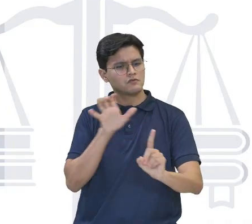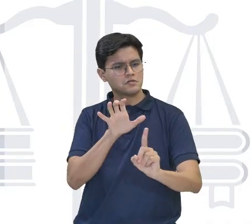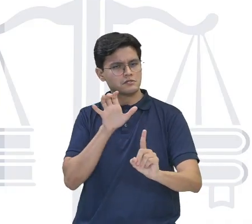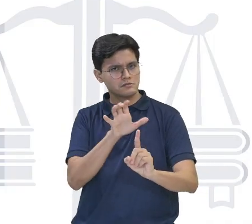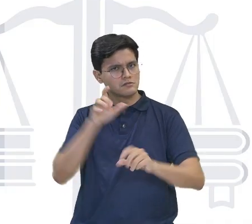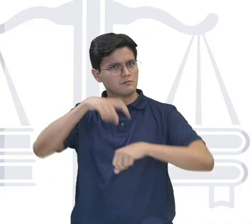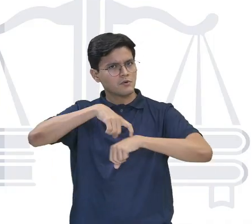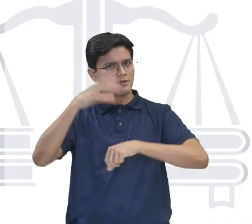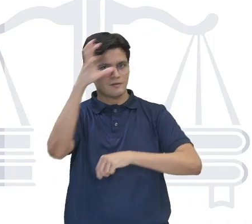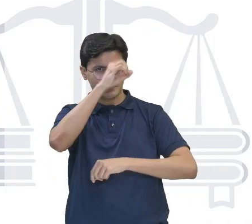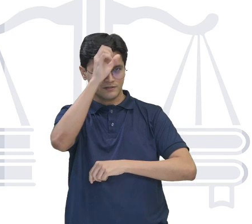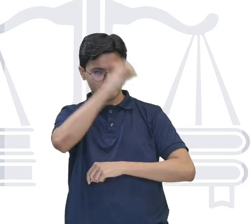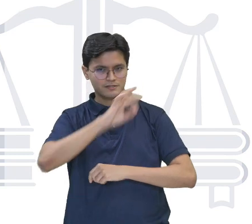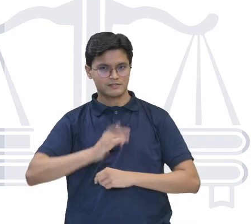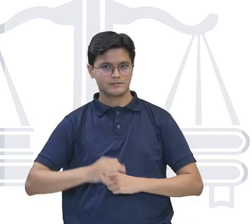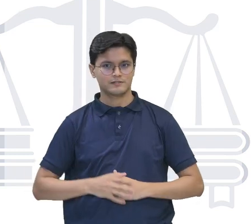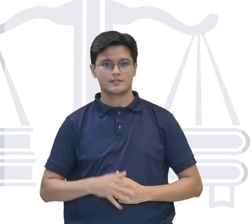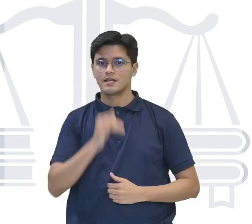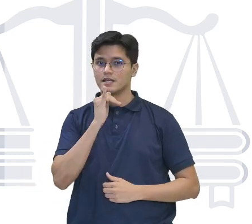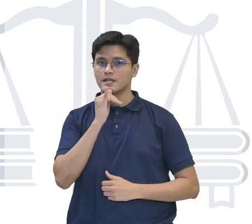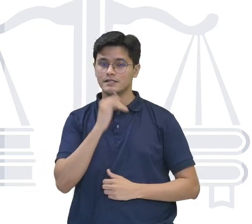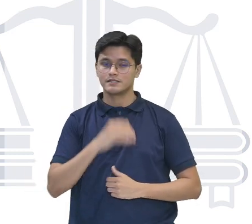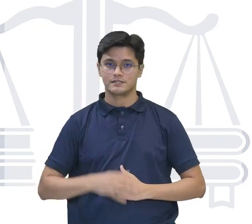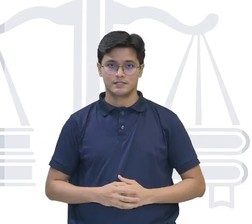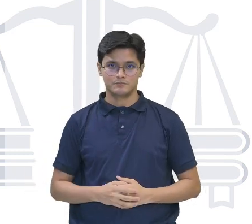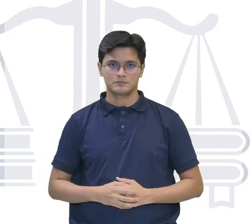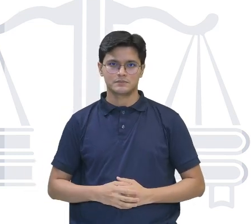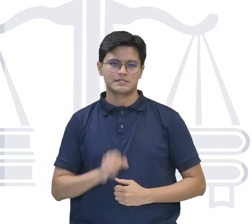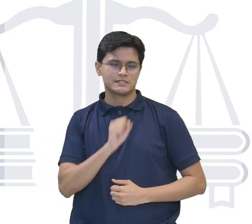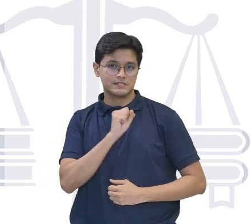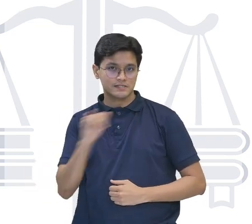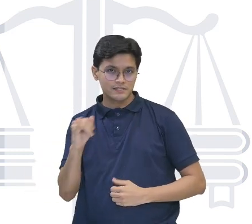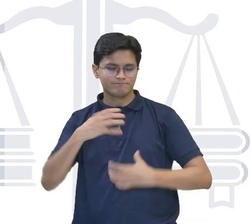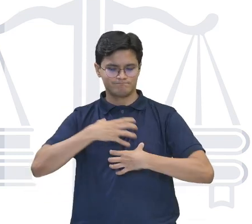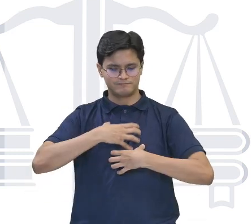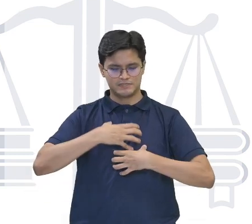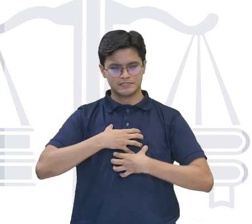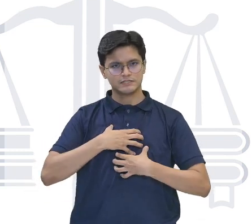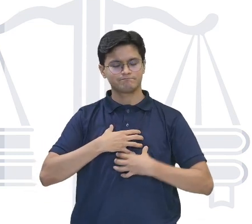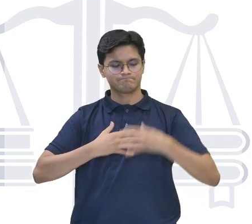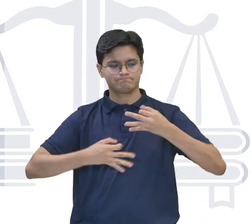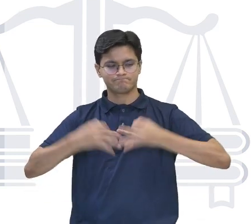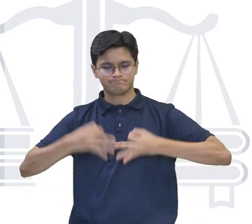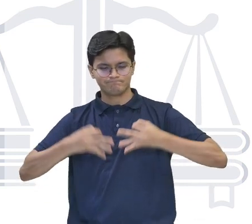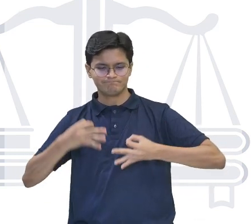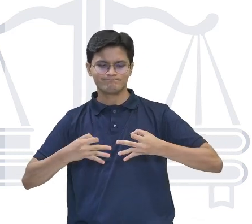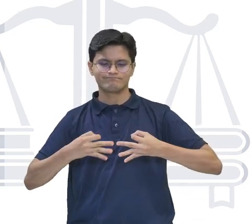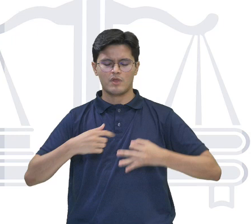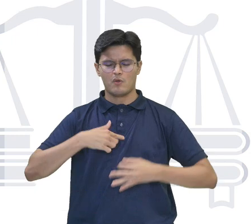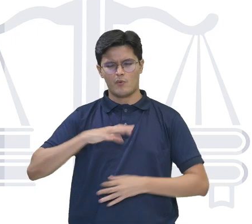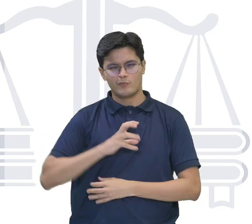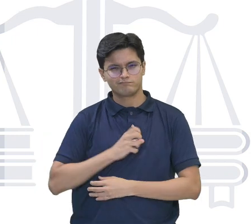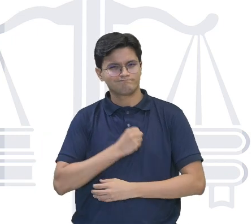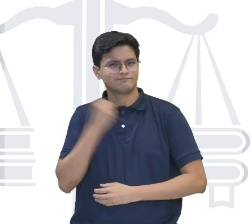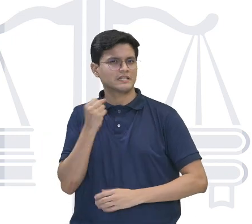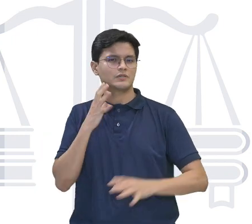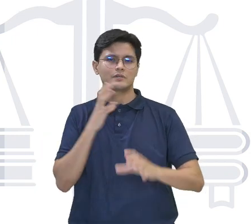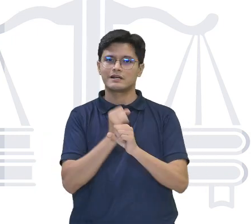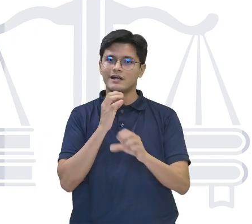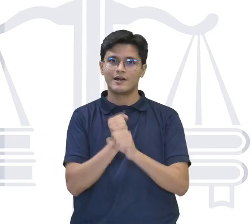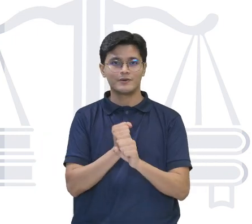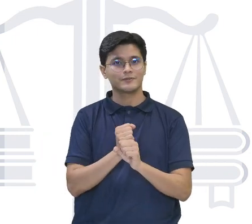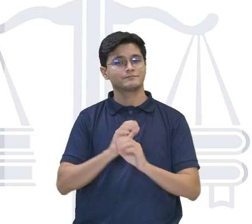gente tem um sentimento de julgamento, eu tenho ódio de cálculo, dificilmente esse estudante ele vai